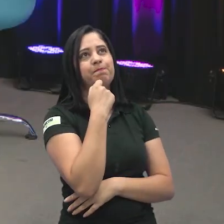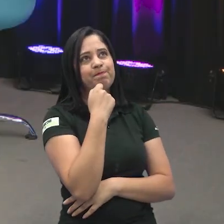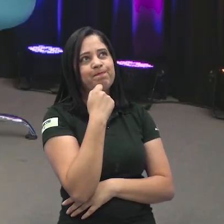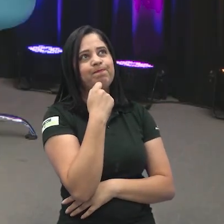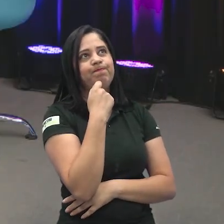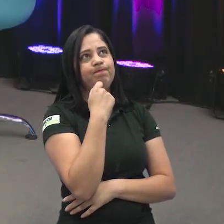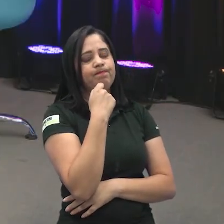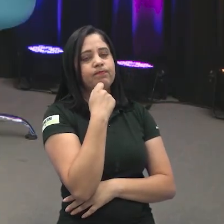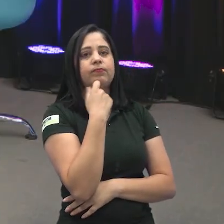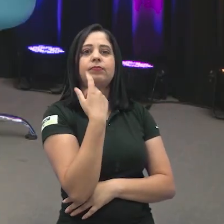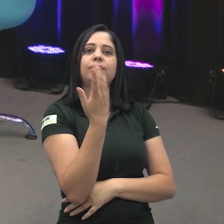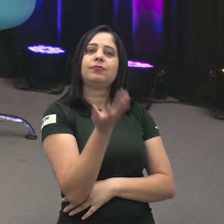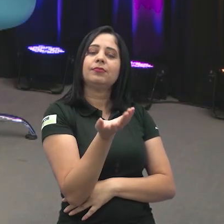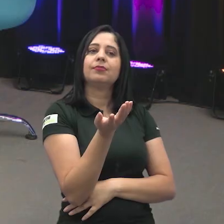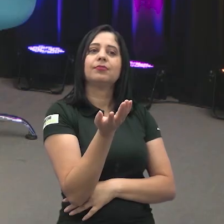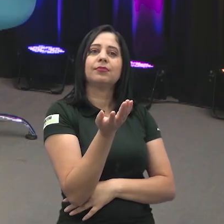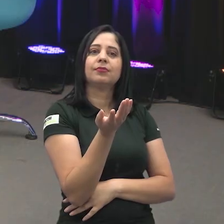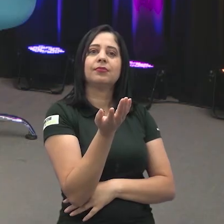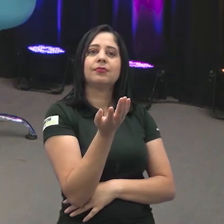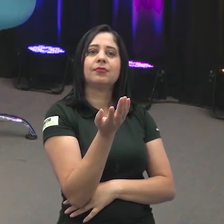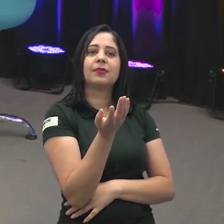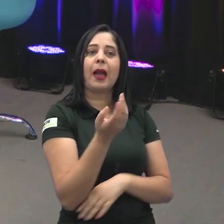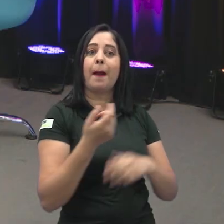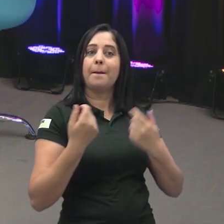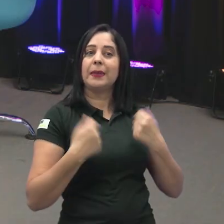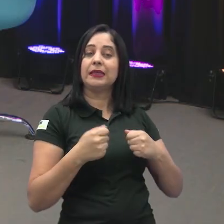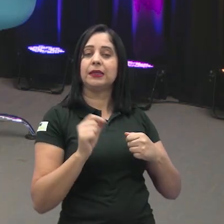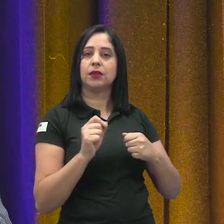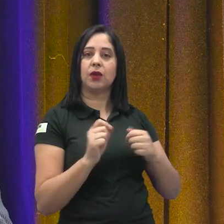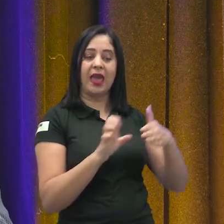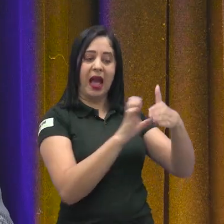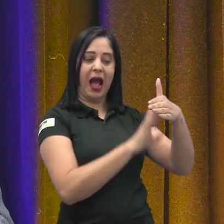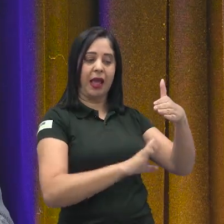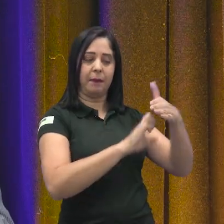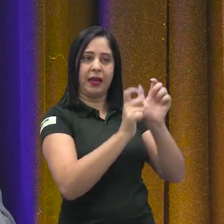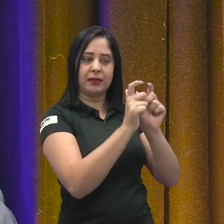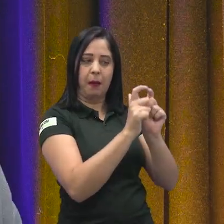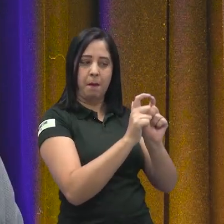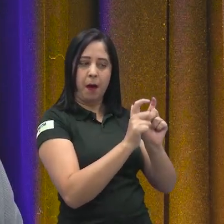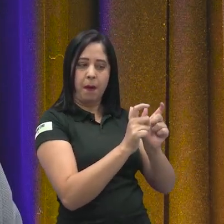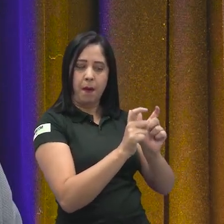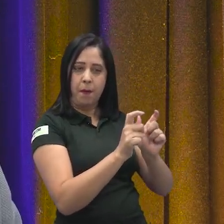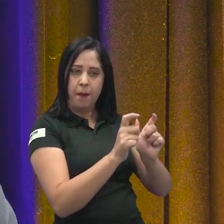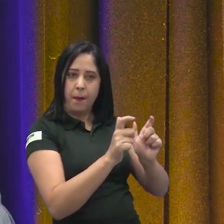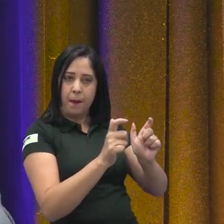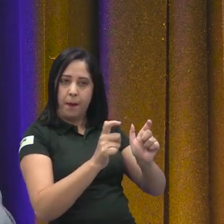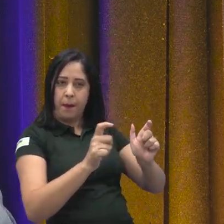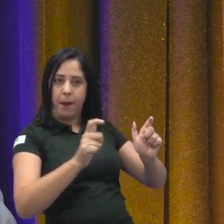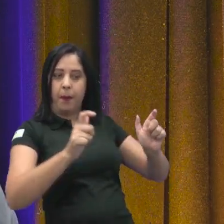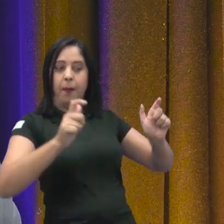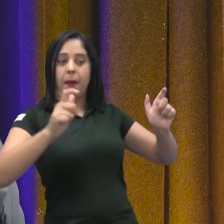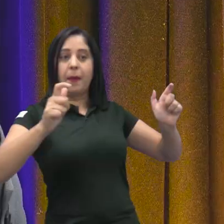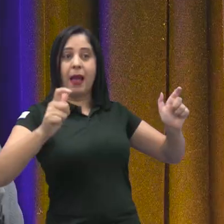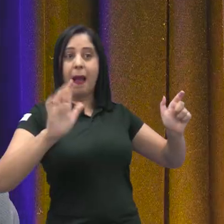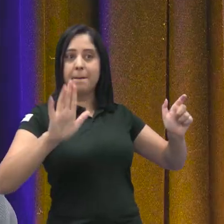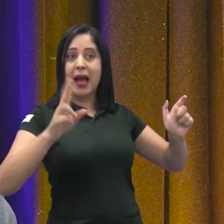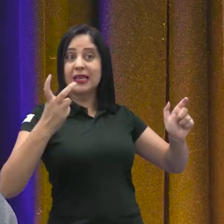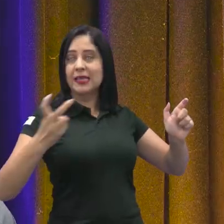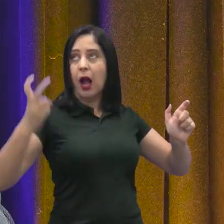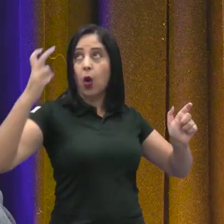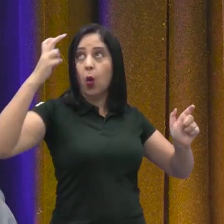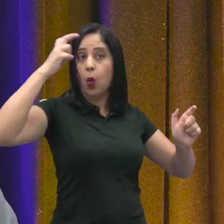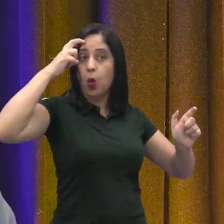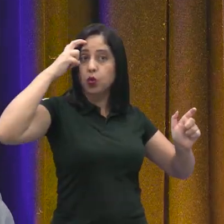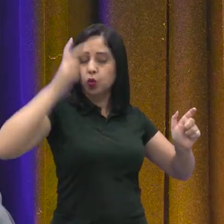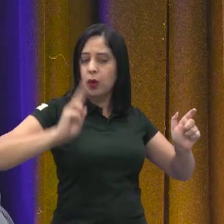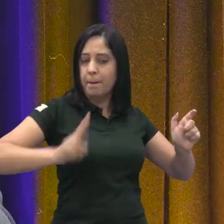é crescer sem perder a cultura da empresa. Né? Quando você tem uma empresa pequena, você conhece